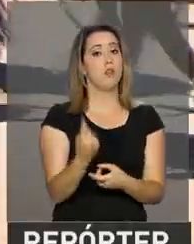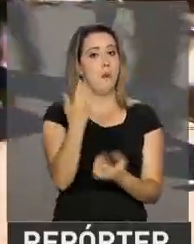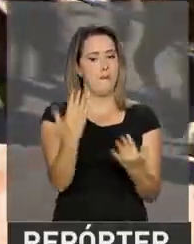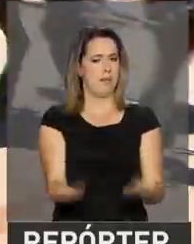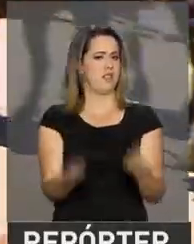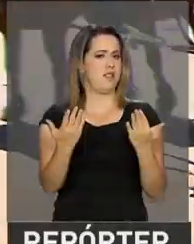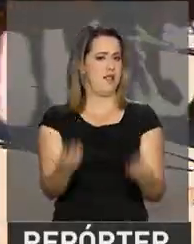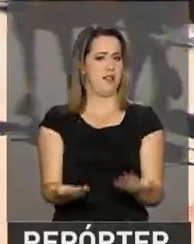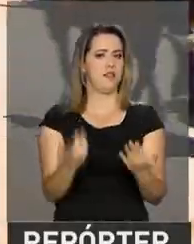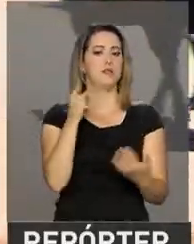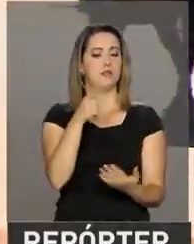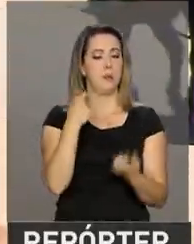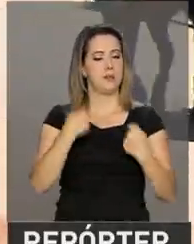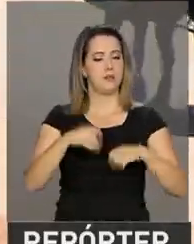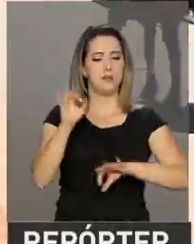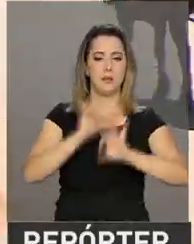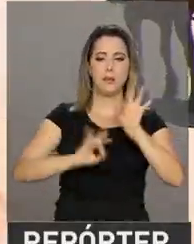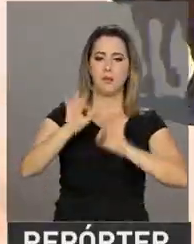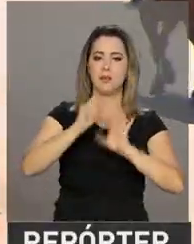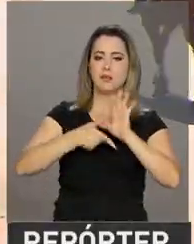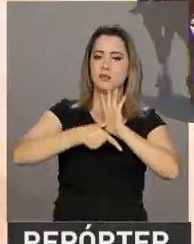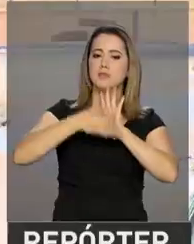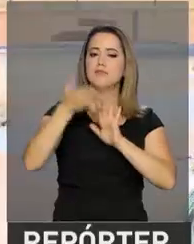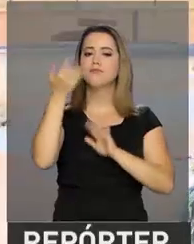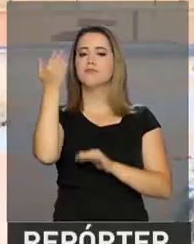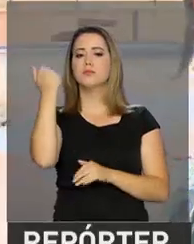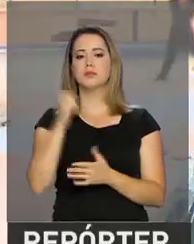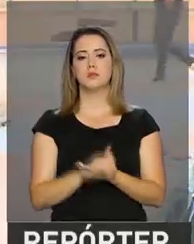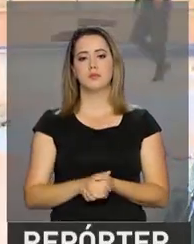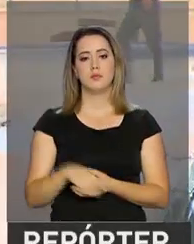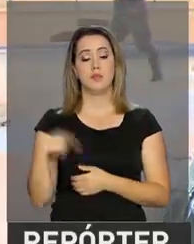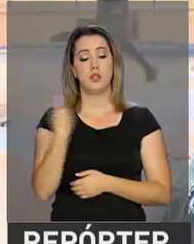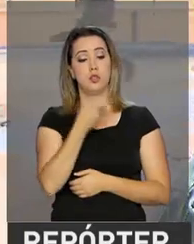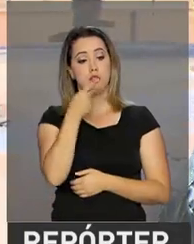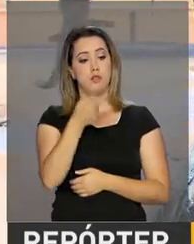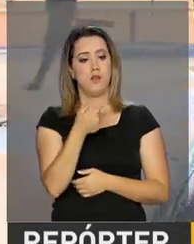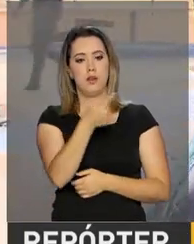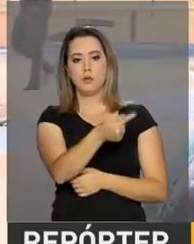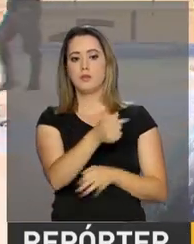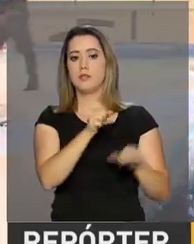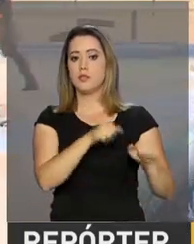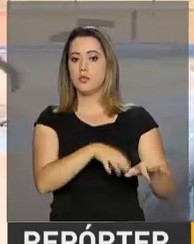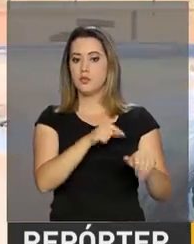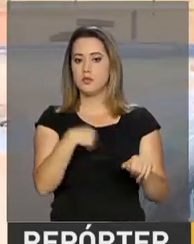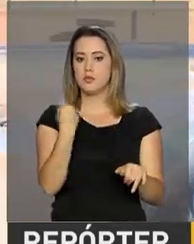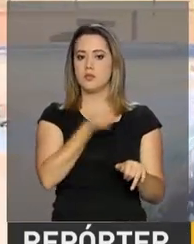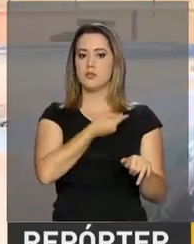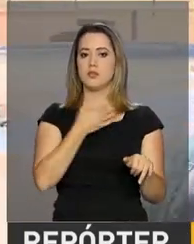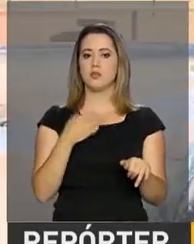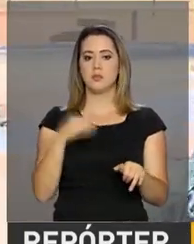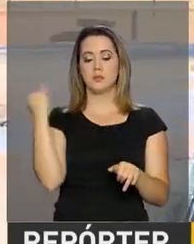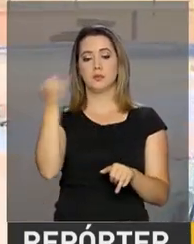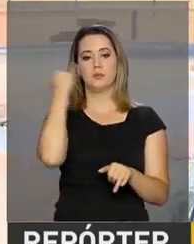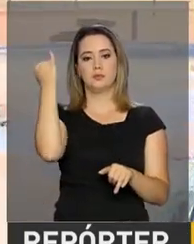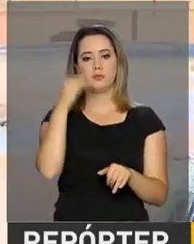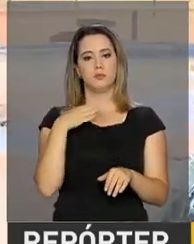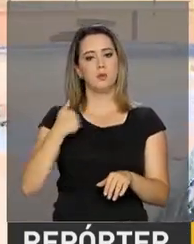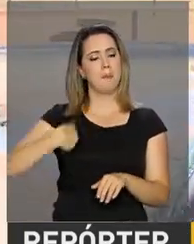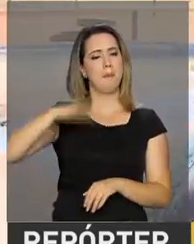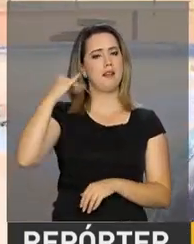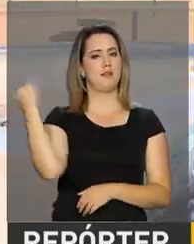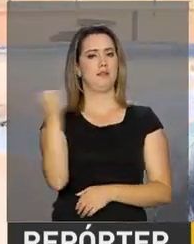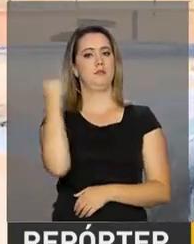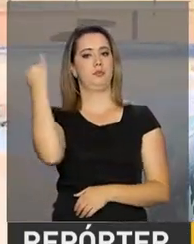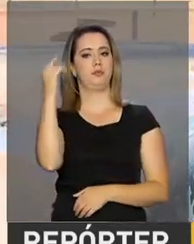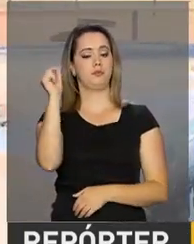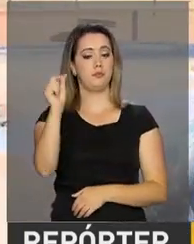a preparação dos animais começa muito antes. O 7 de setembro a gente costuma dizer que é o nosso ponto alto. É o desfile geralmente de maior importância,